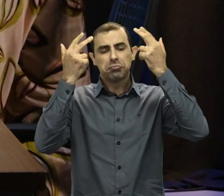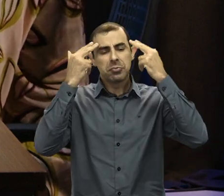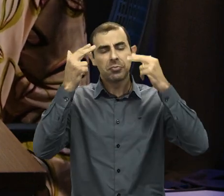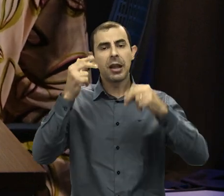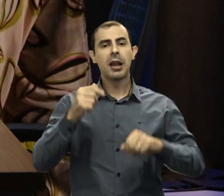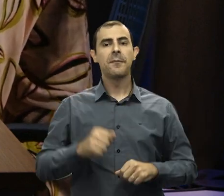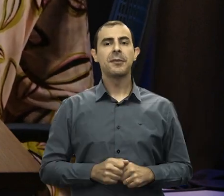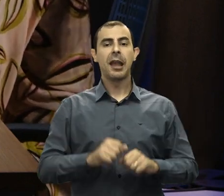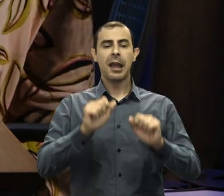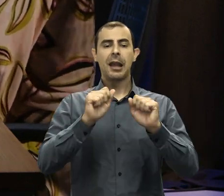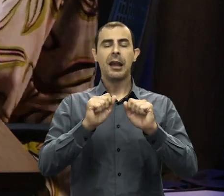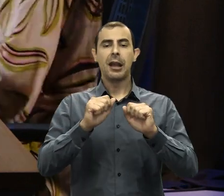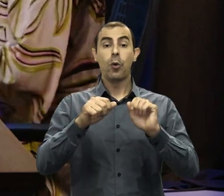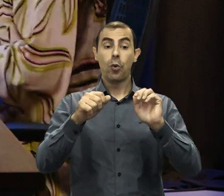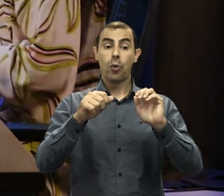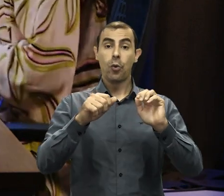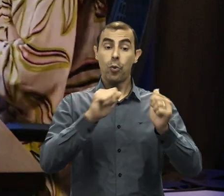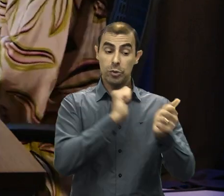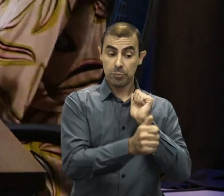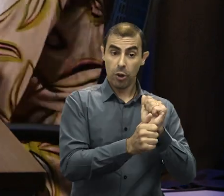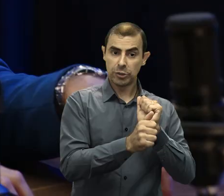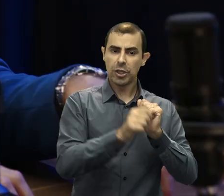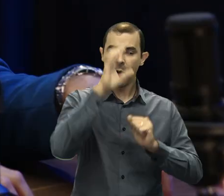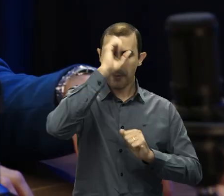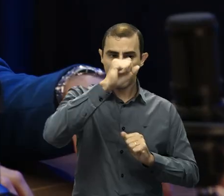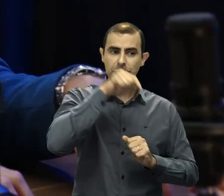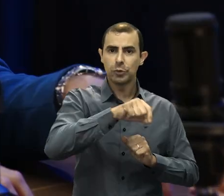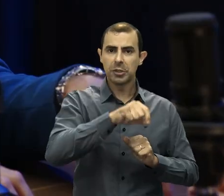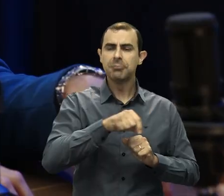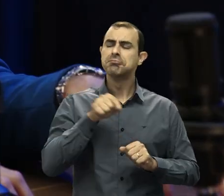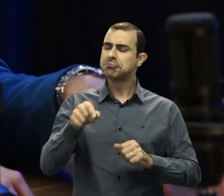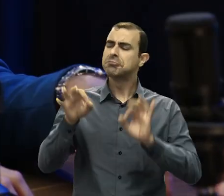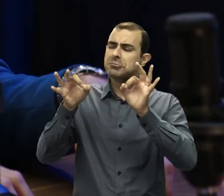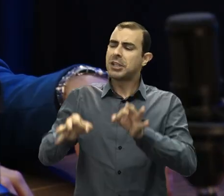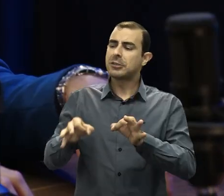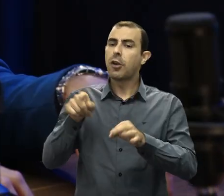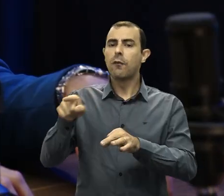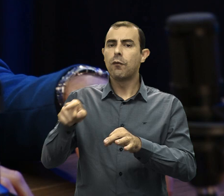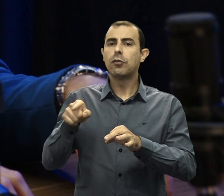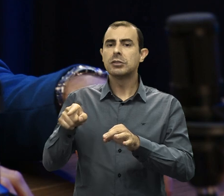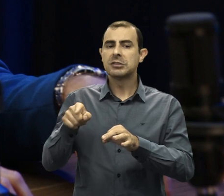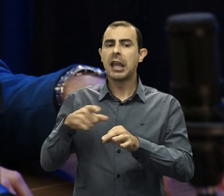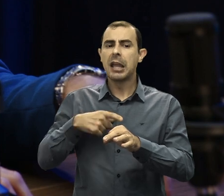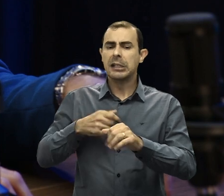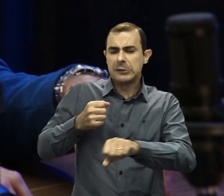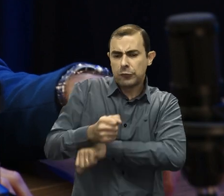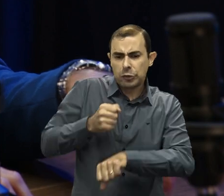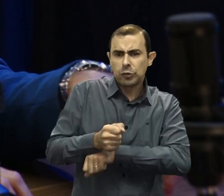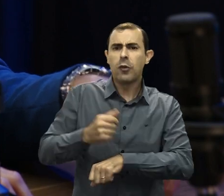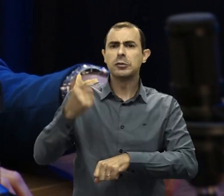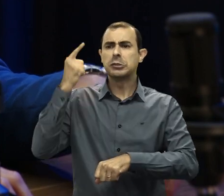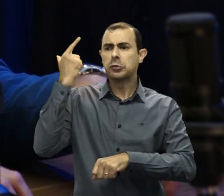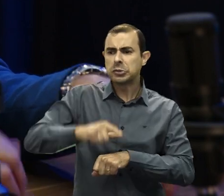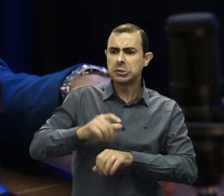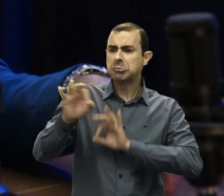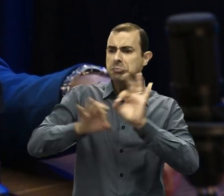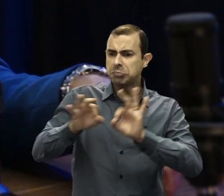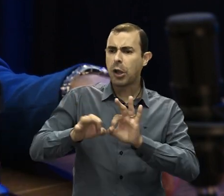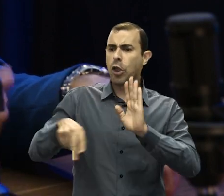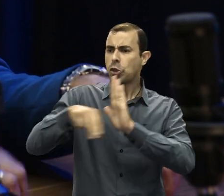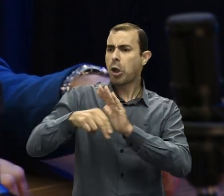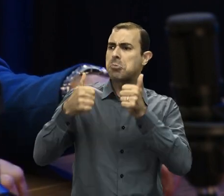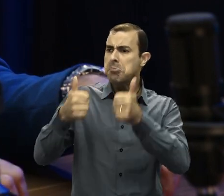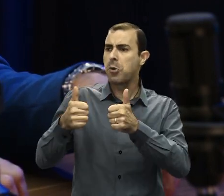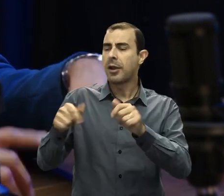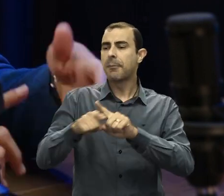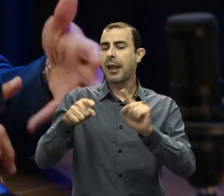legal, você se esforçou, você correu, você fez, você poderia estar lá, mas a regra do jogo diz que você não está.